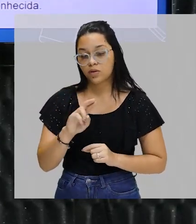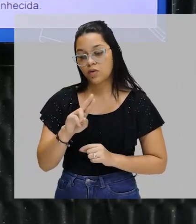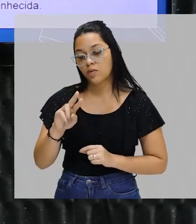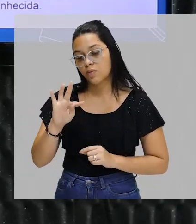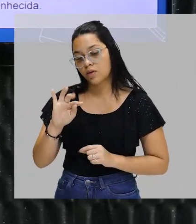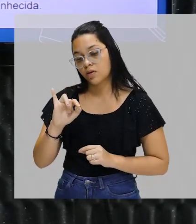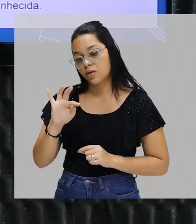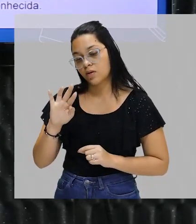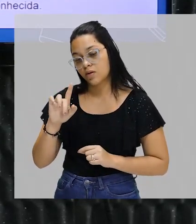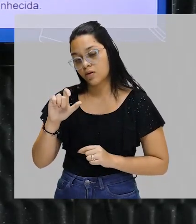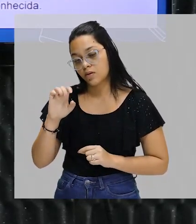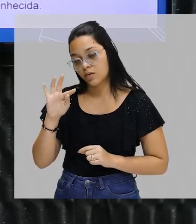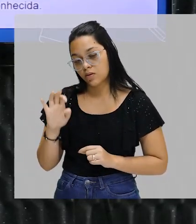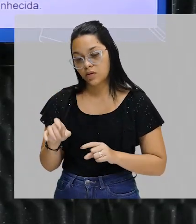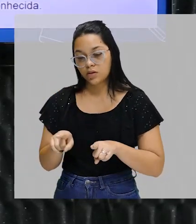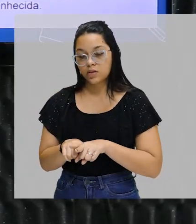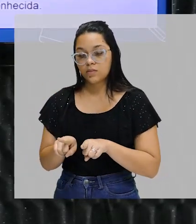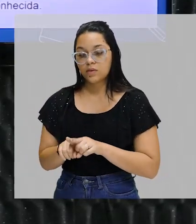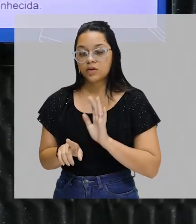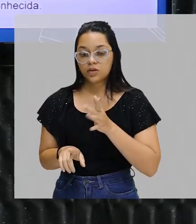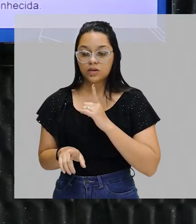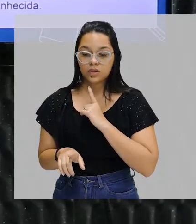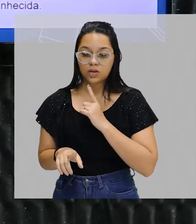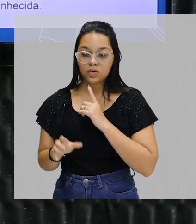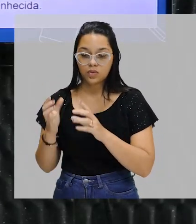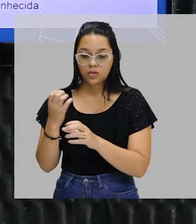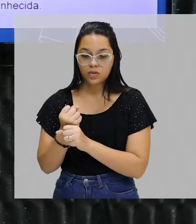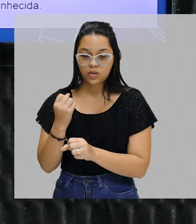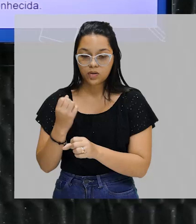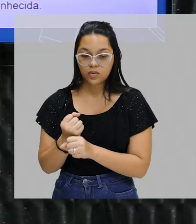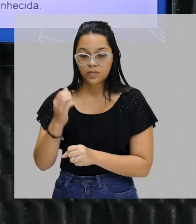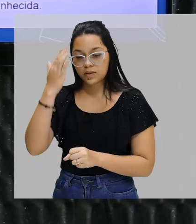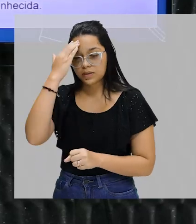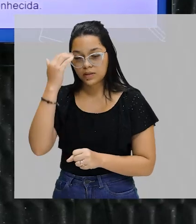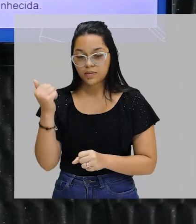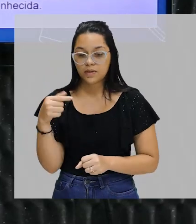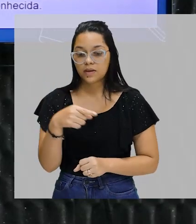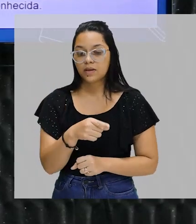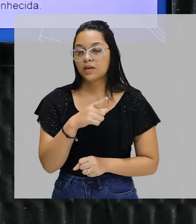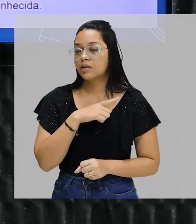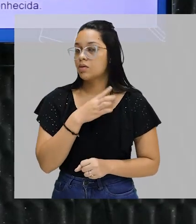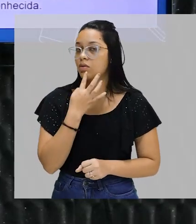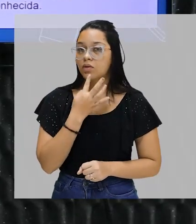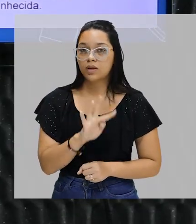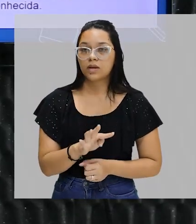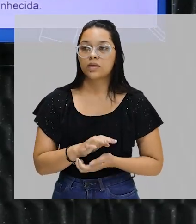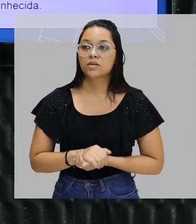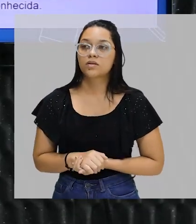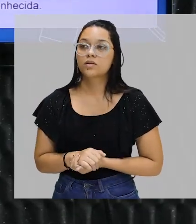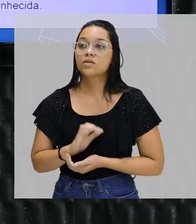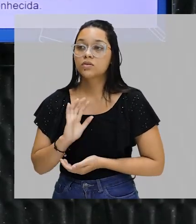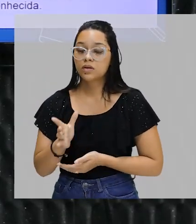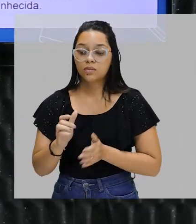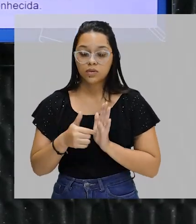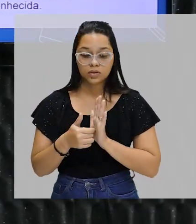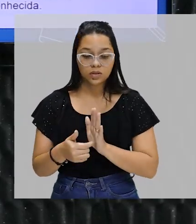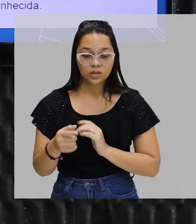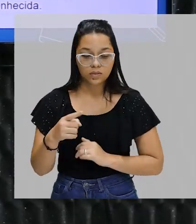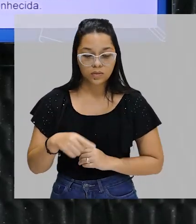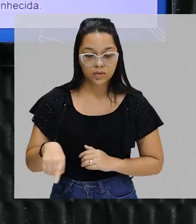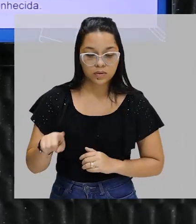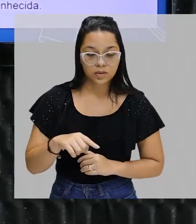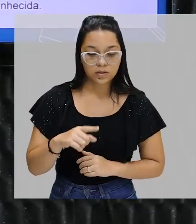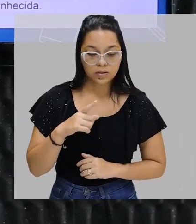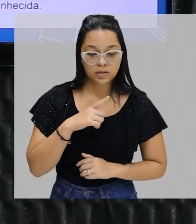titulante gasto e realizamos um cálculo para descobrir a concentração desconhecida. Então, nós mostramos aqui o passo